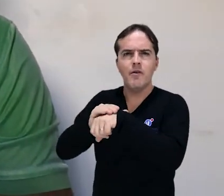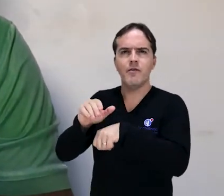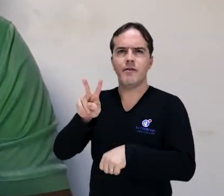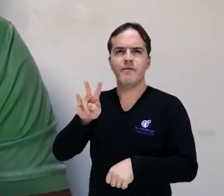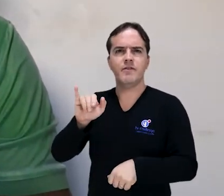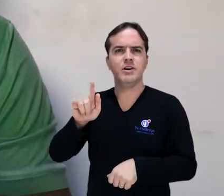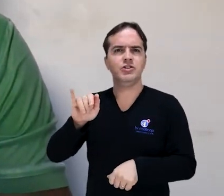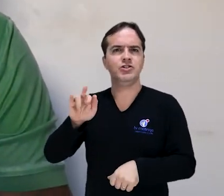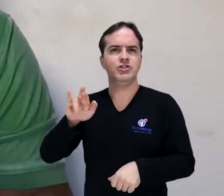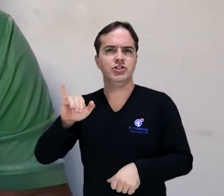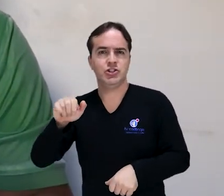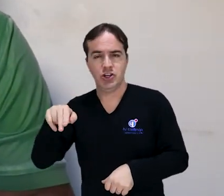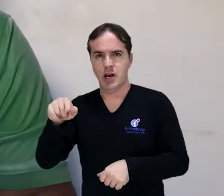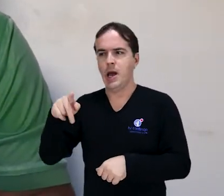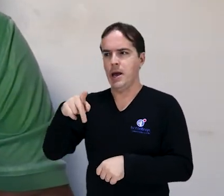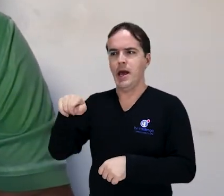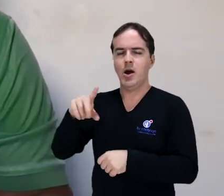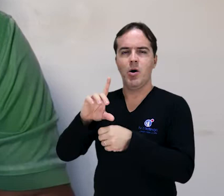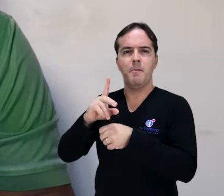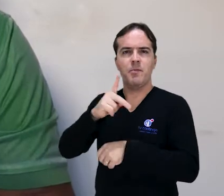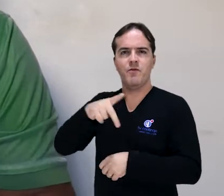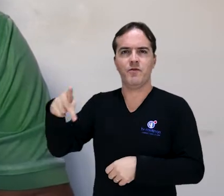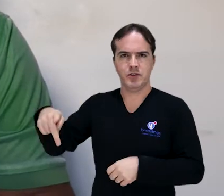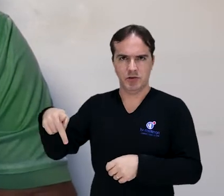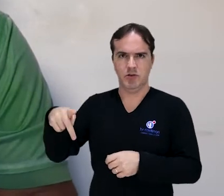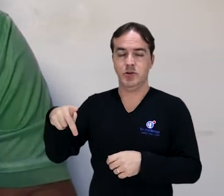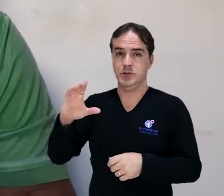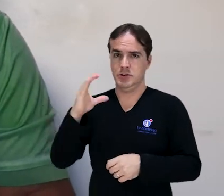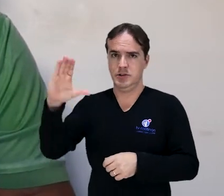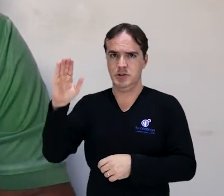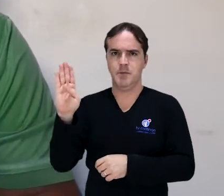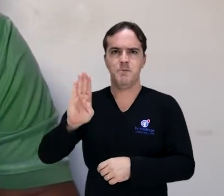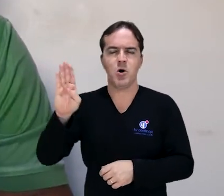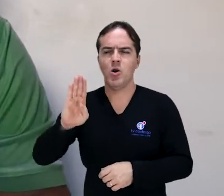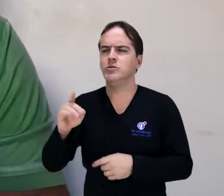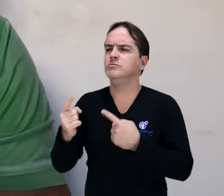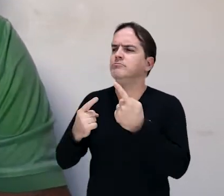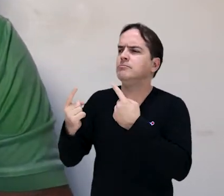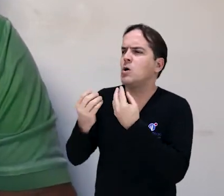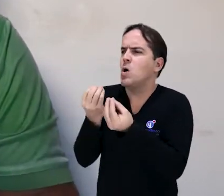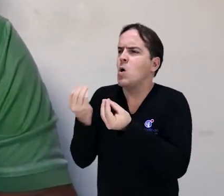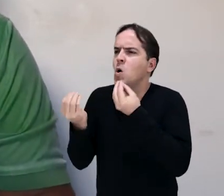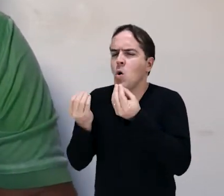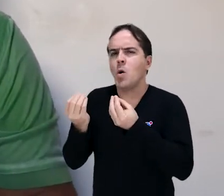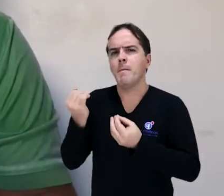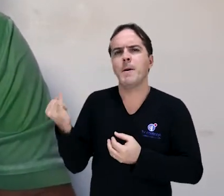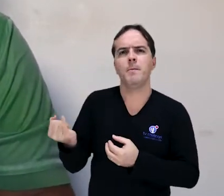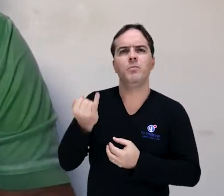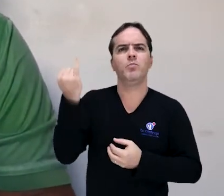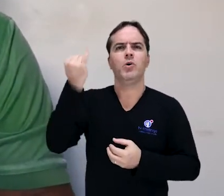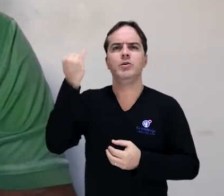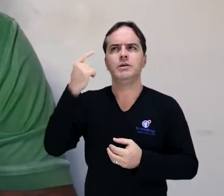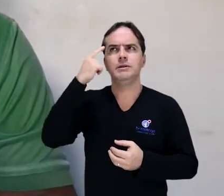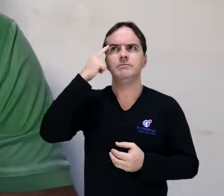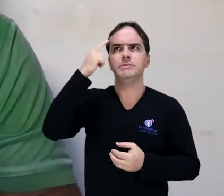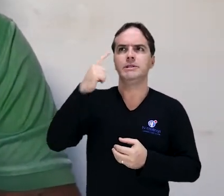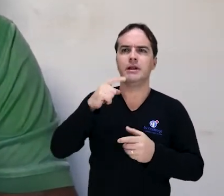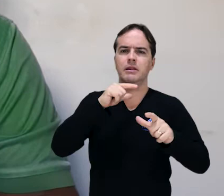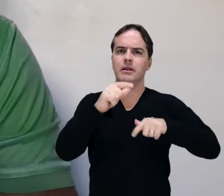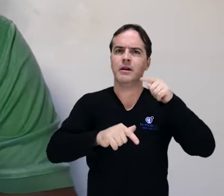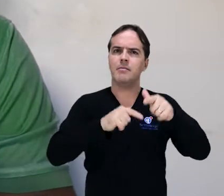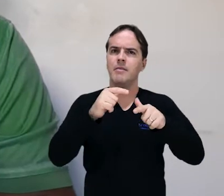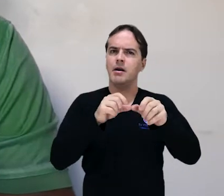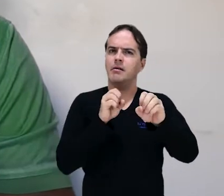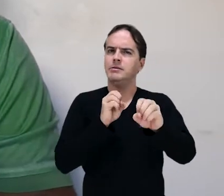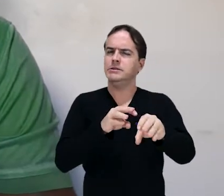do colegiado de ciências biológicas mais vimos o importante e pertinente era também trabalha é a questão do ensino